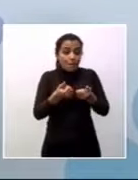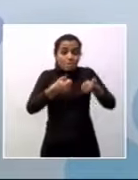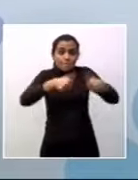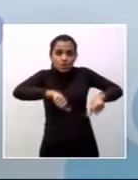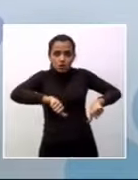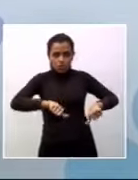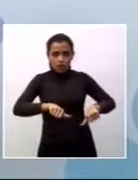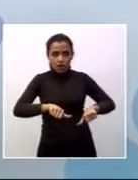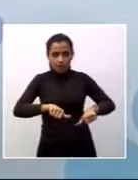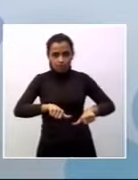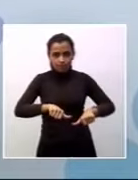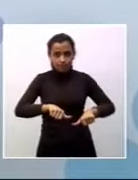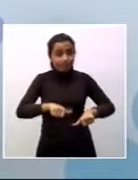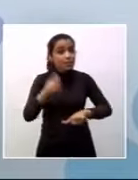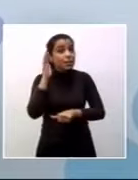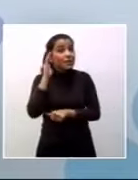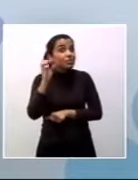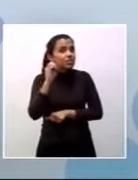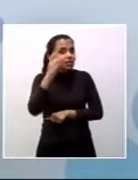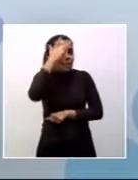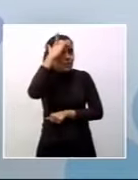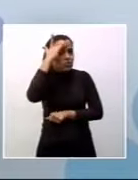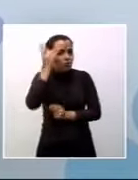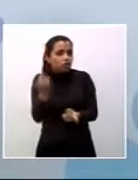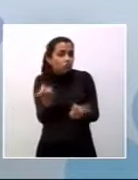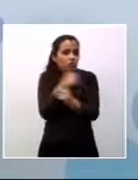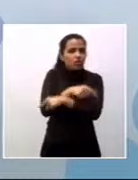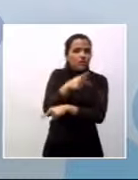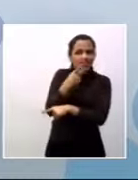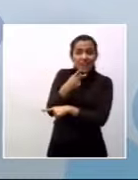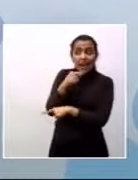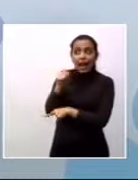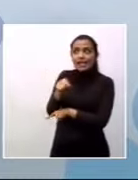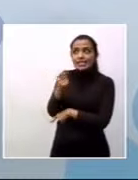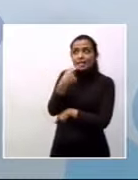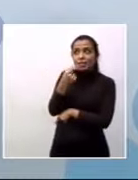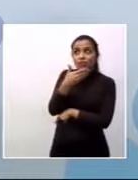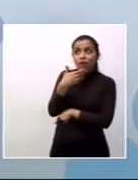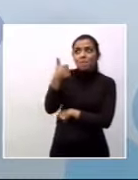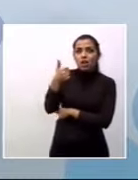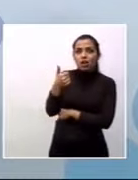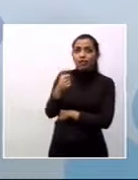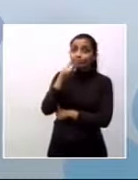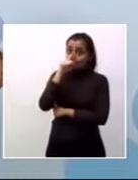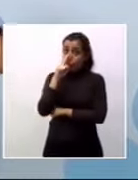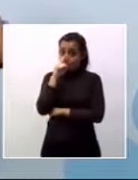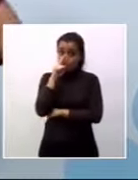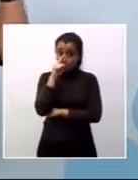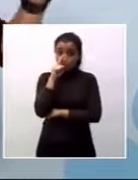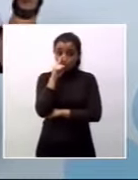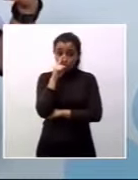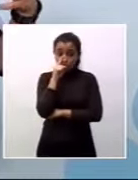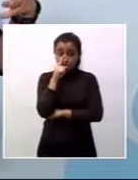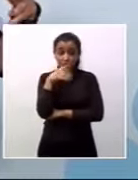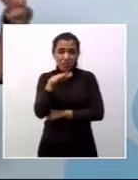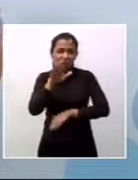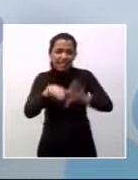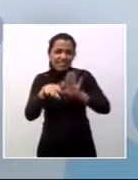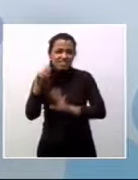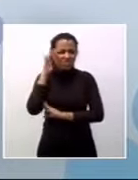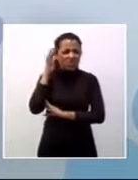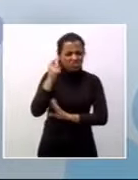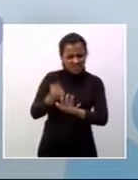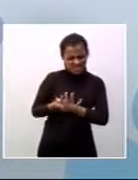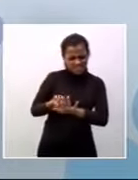fala que ia ajudar isso é muito perigoso né e eu sei que nem o que a gente coloca a gente acaba os enfeitinhos com algo muito grande